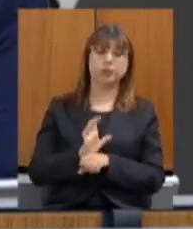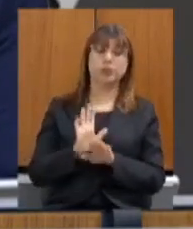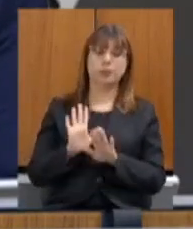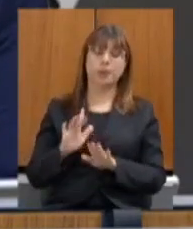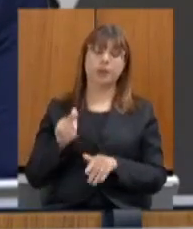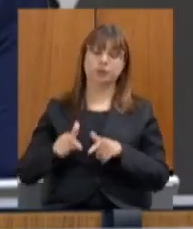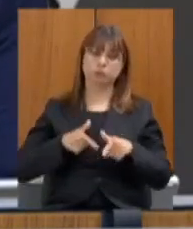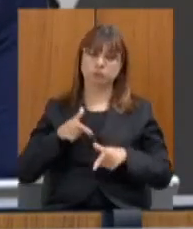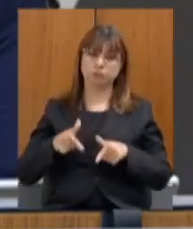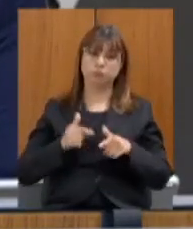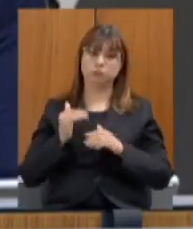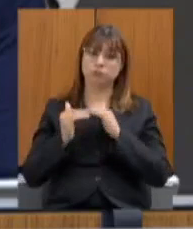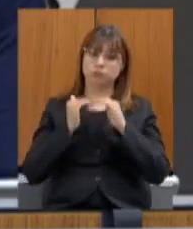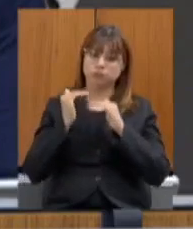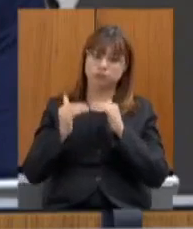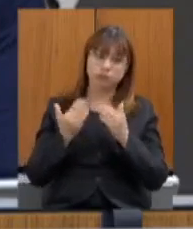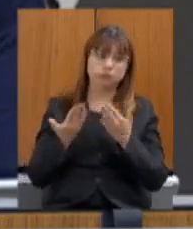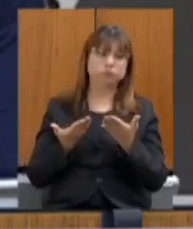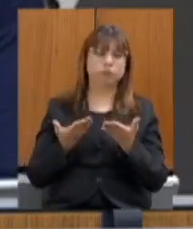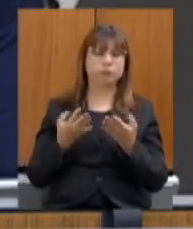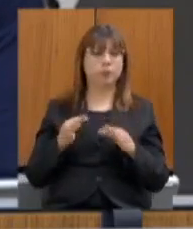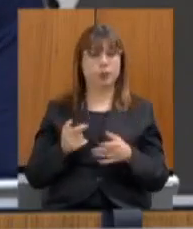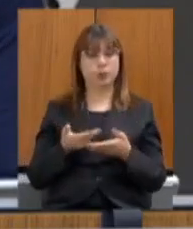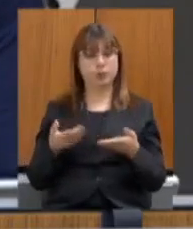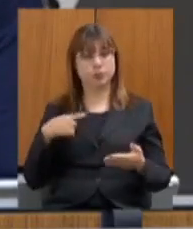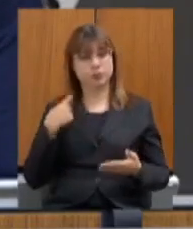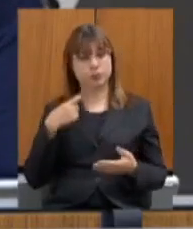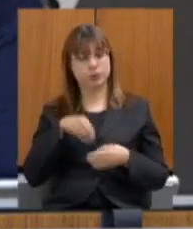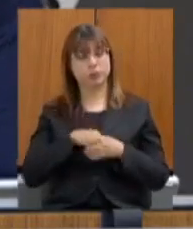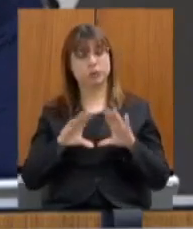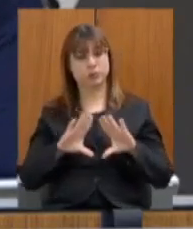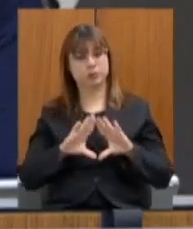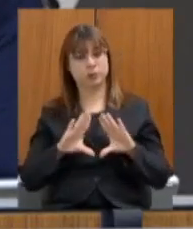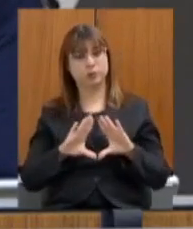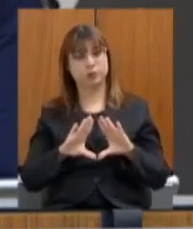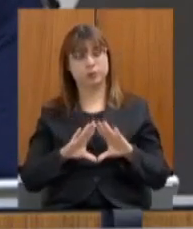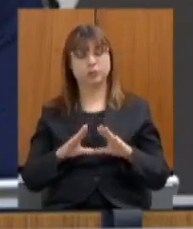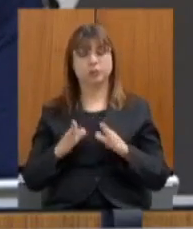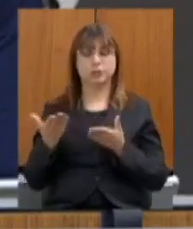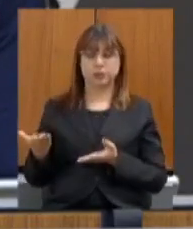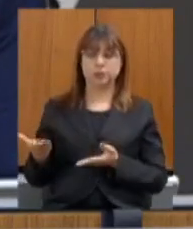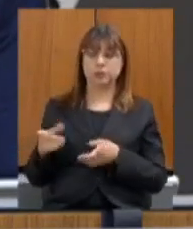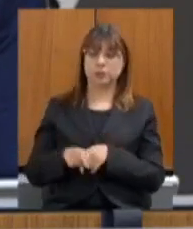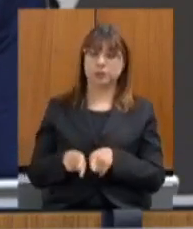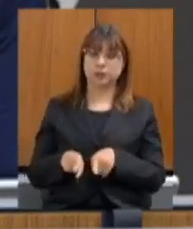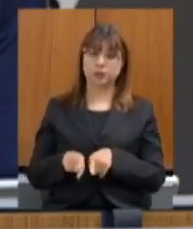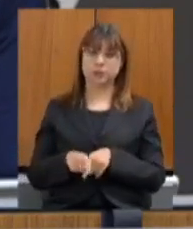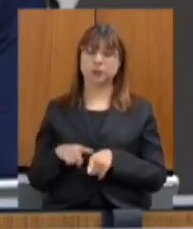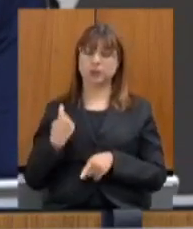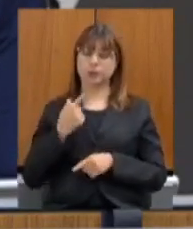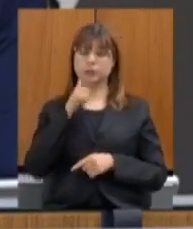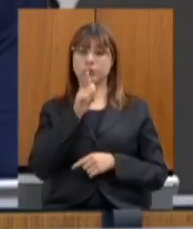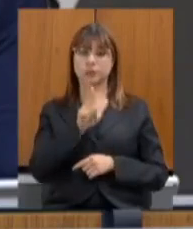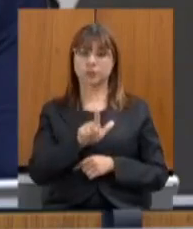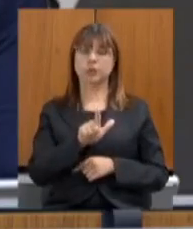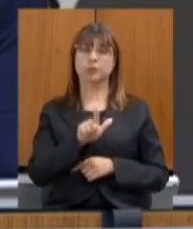trabalho desenvolvido por todos os parlamentares aqui na Assembleia Legislativa, o senhor aí incluído, conseguimos